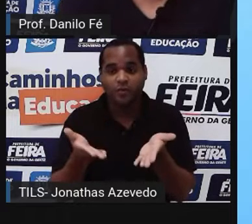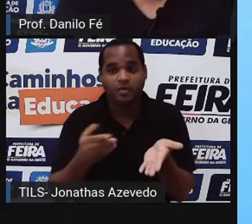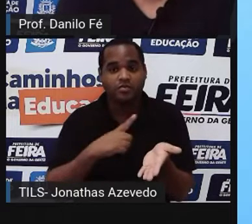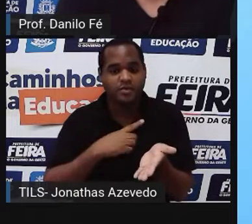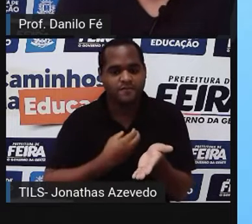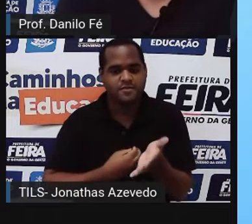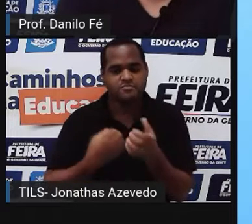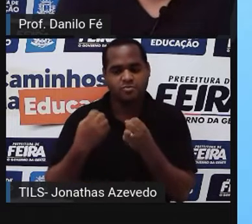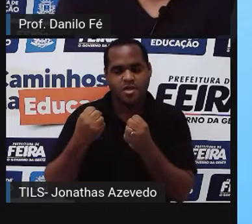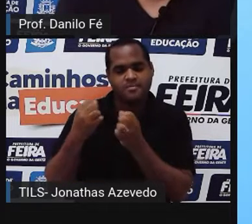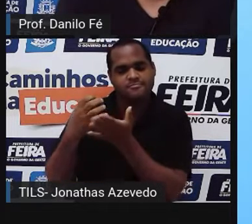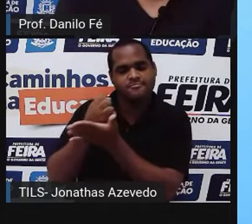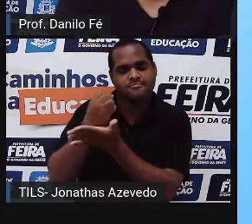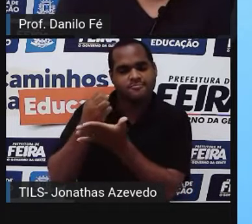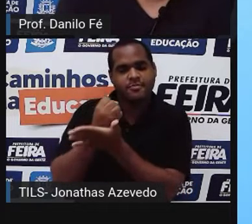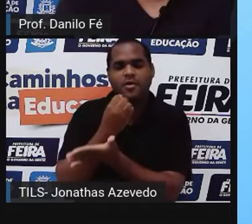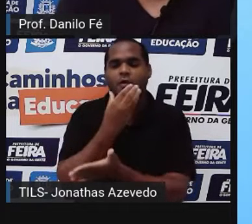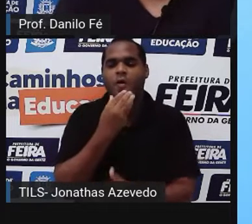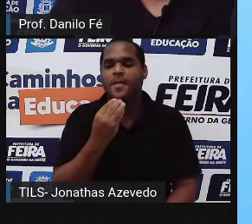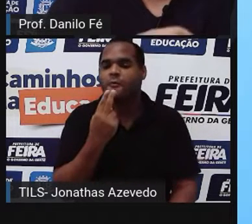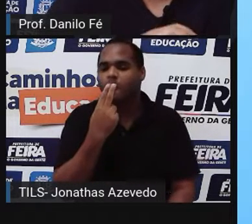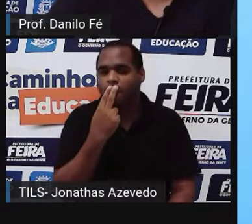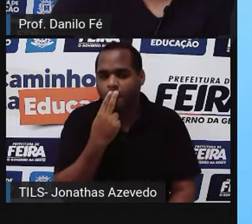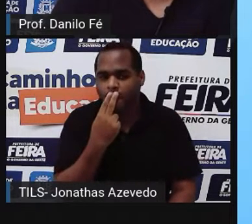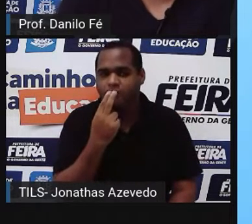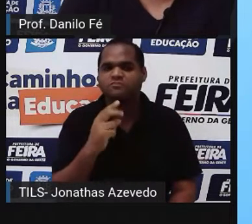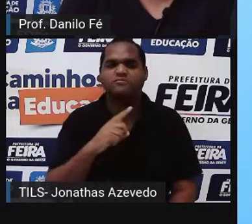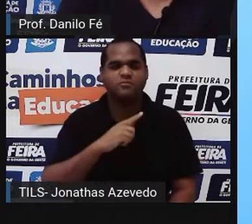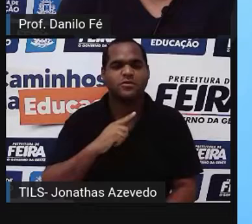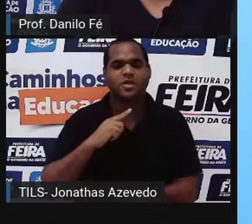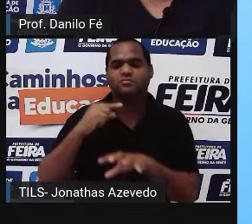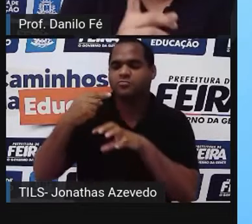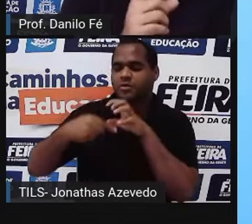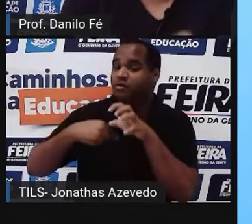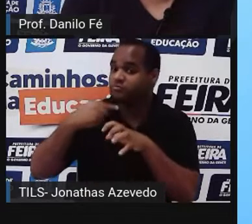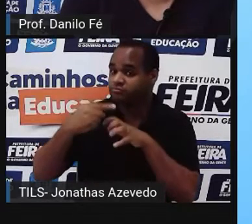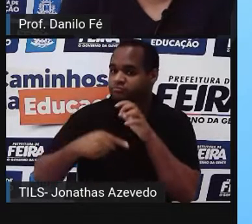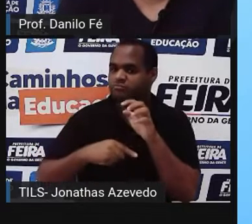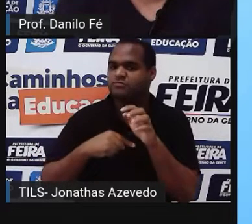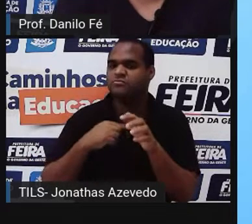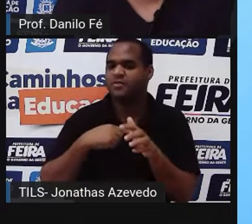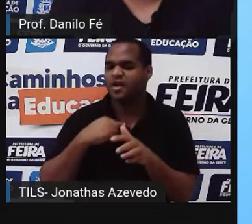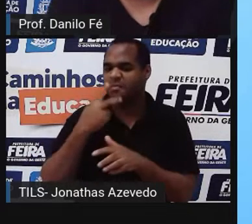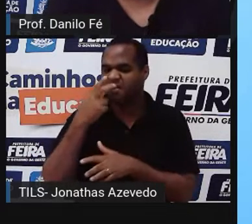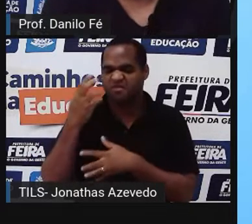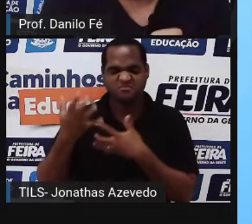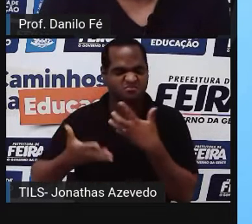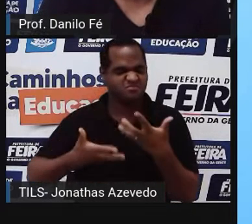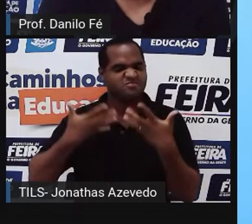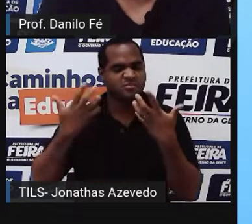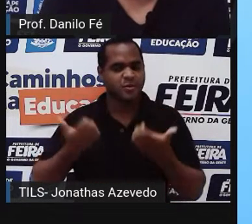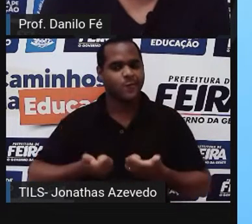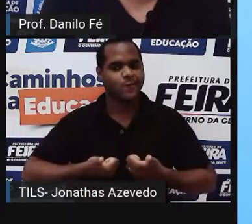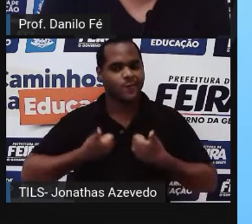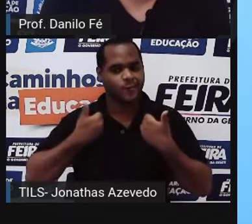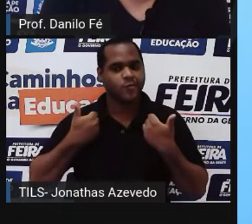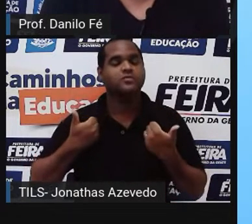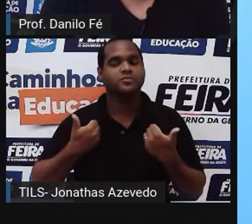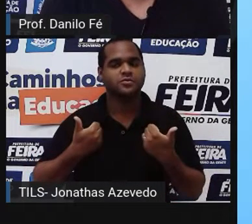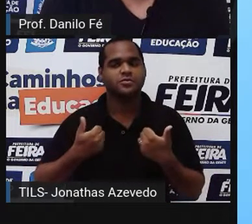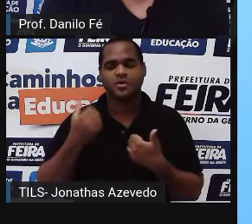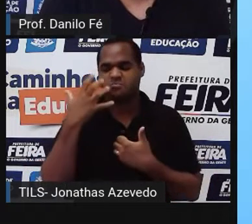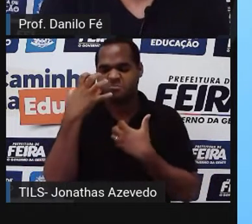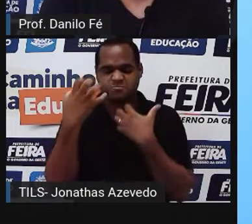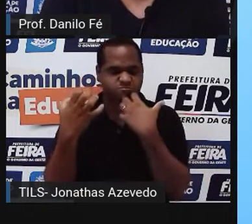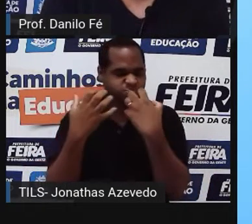o poder, o Hitler passou a ter uma agenda mundial. Era muito ambicioso esse rapaz. E ele resolveu que